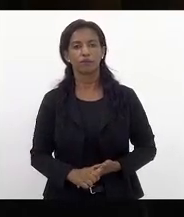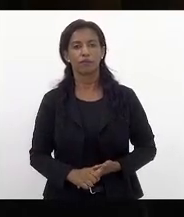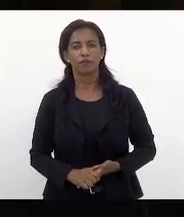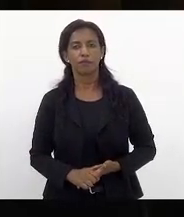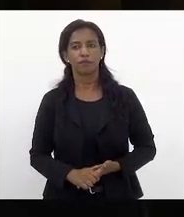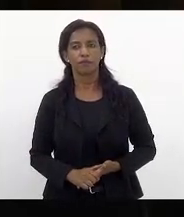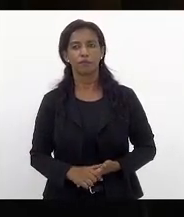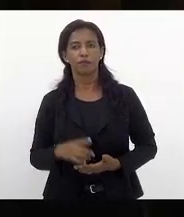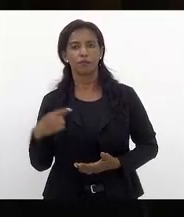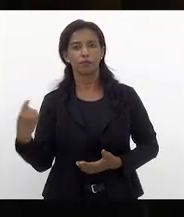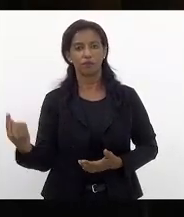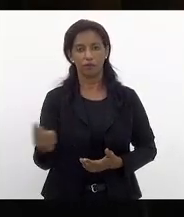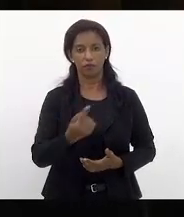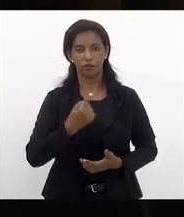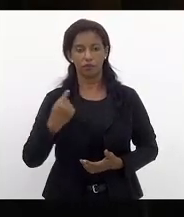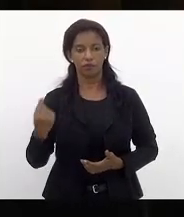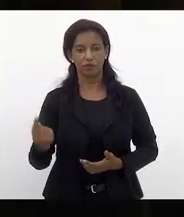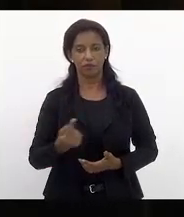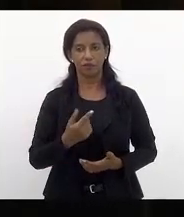Nós